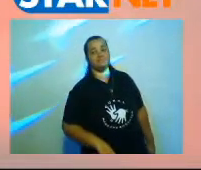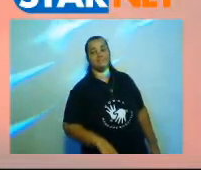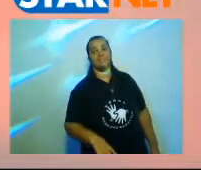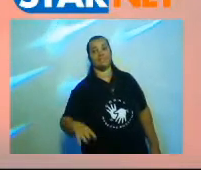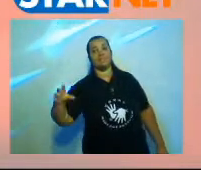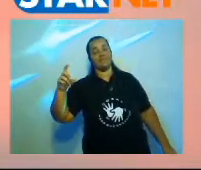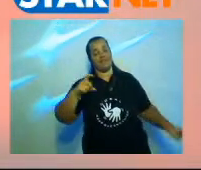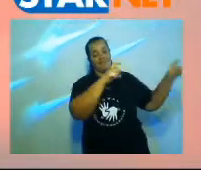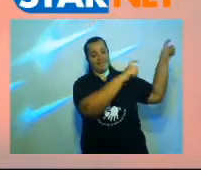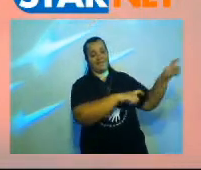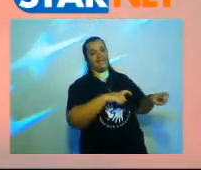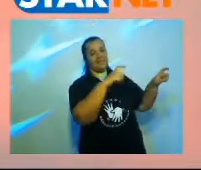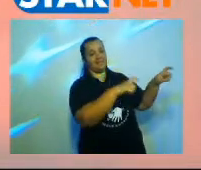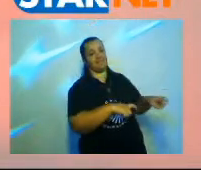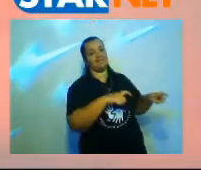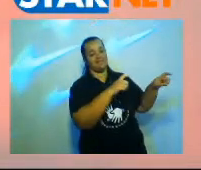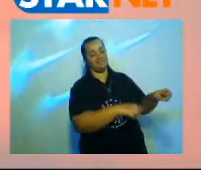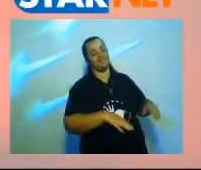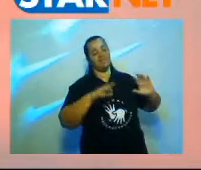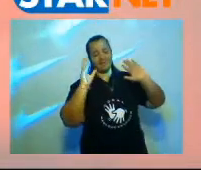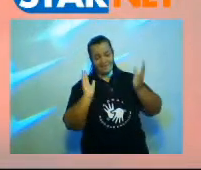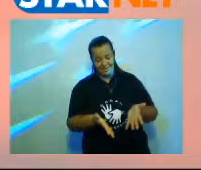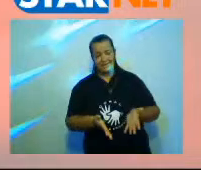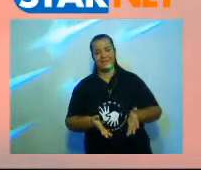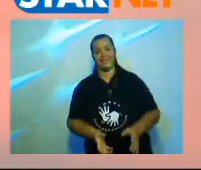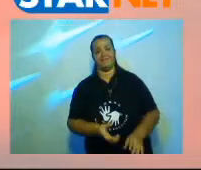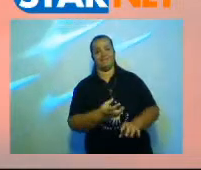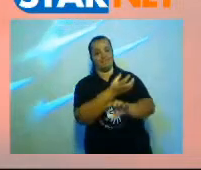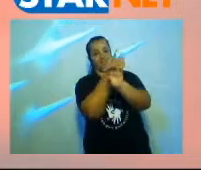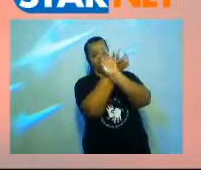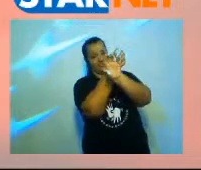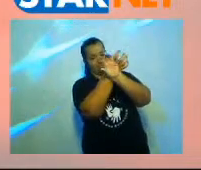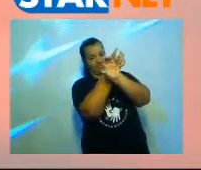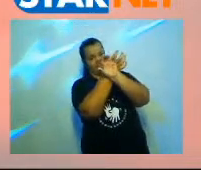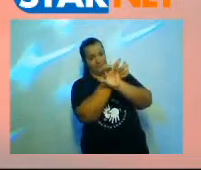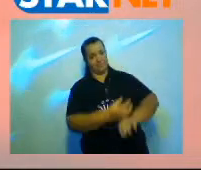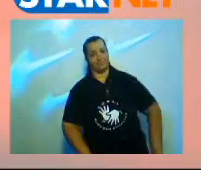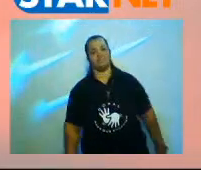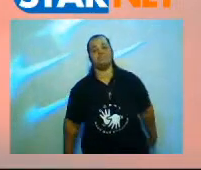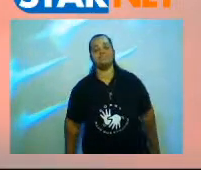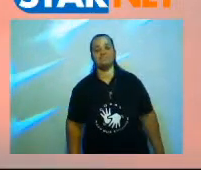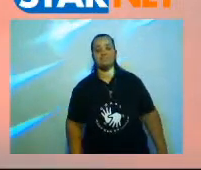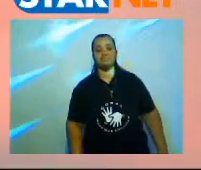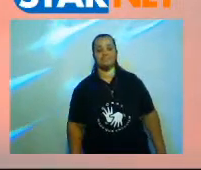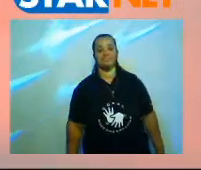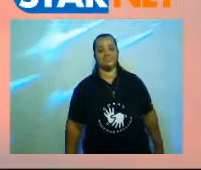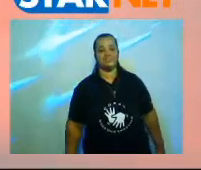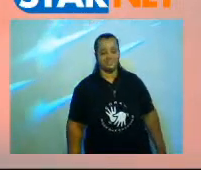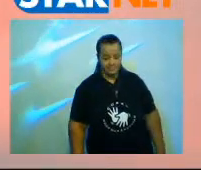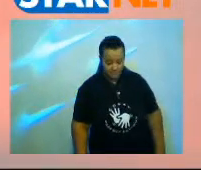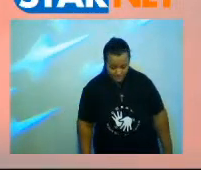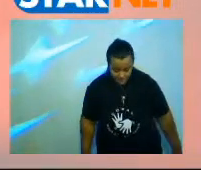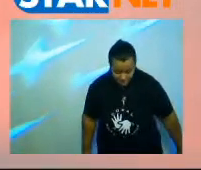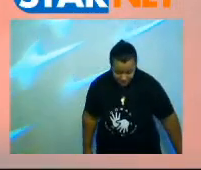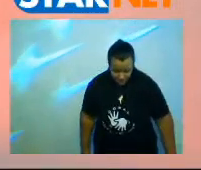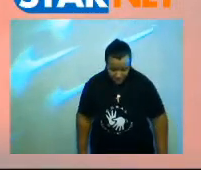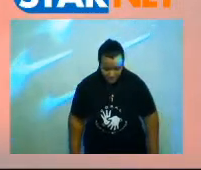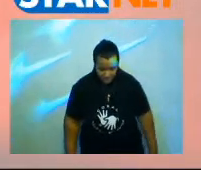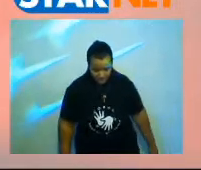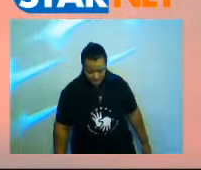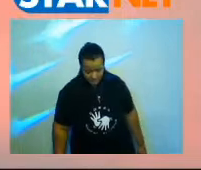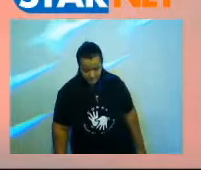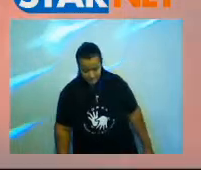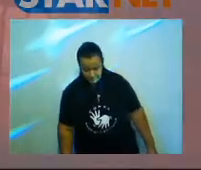de boa qualidade, você confere na live show Piracaia 203 anos, no palco, eles, Andréia